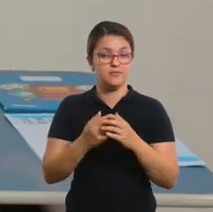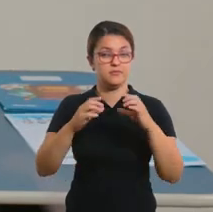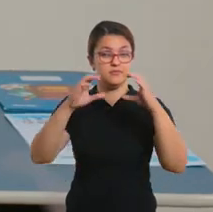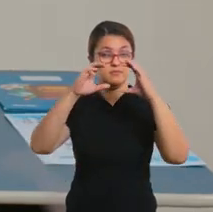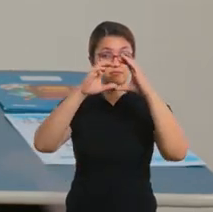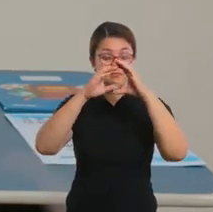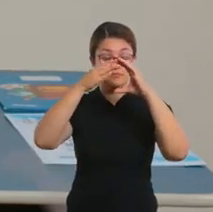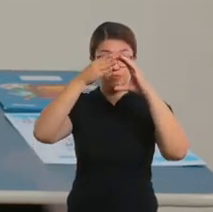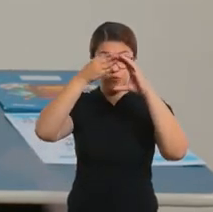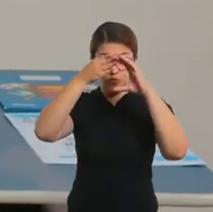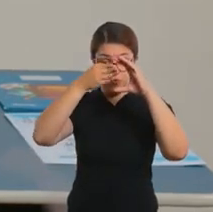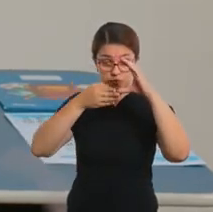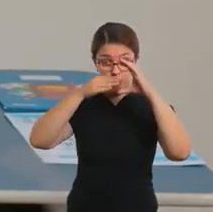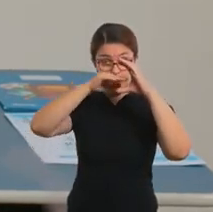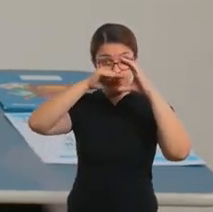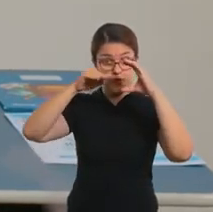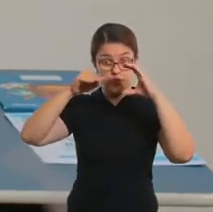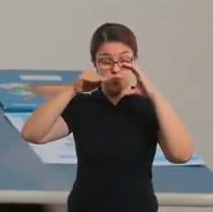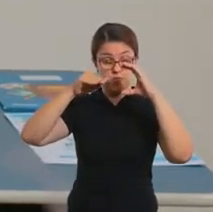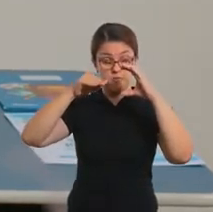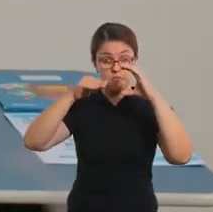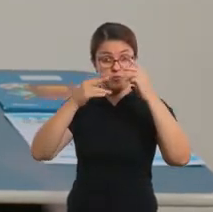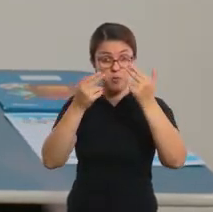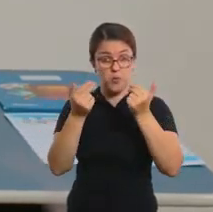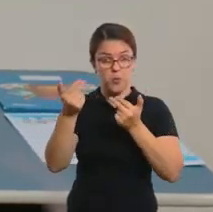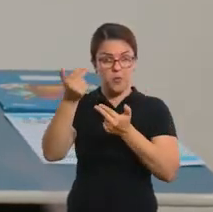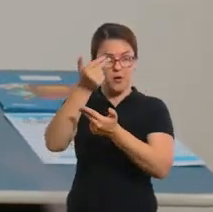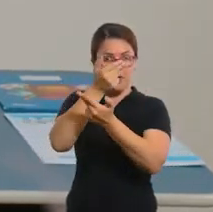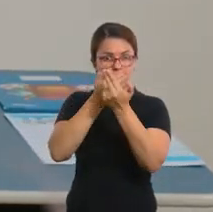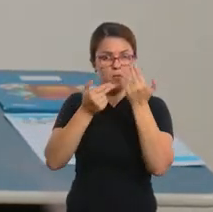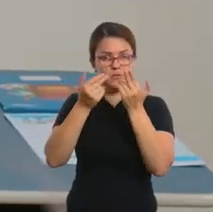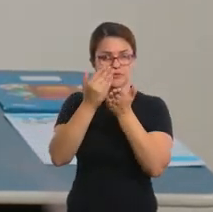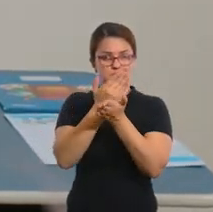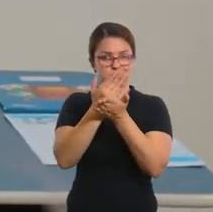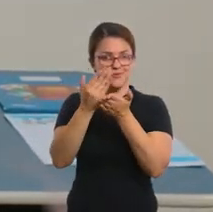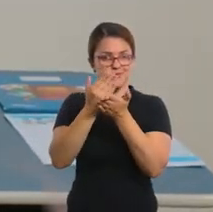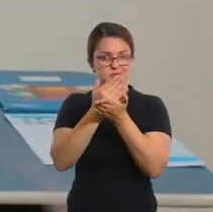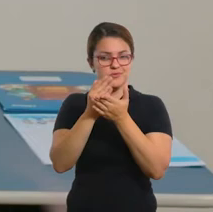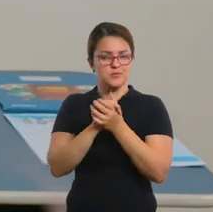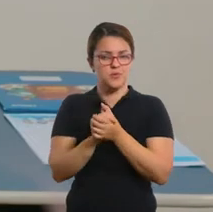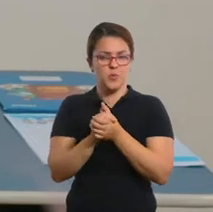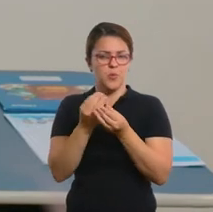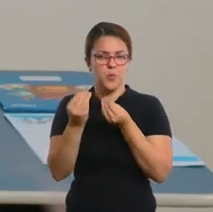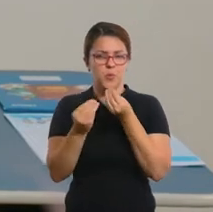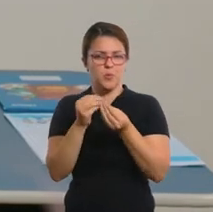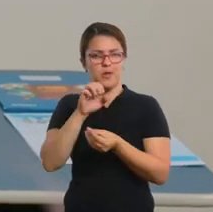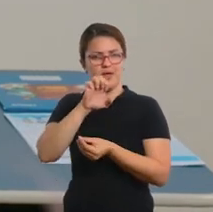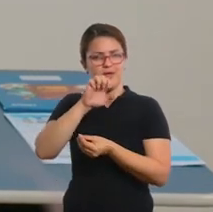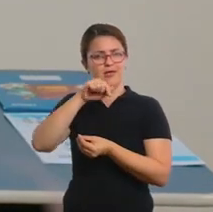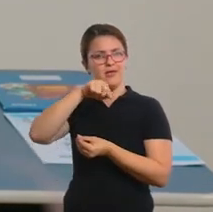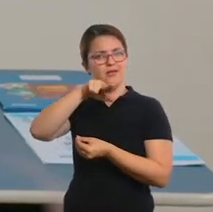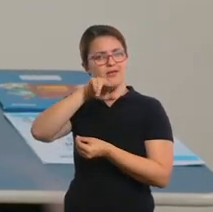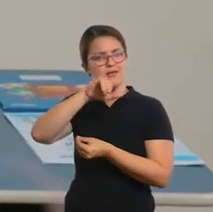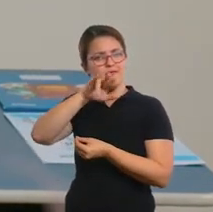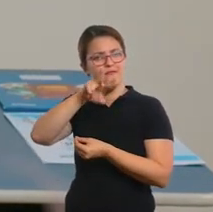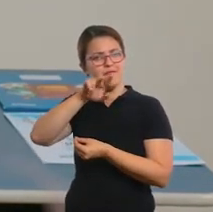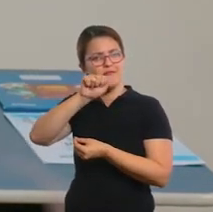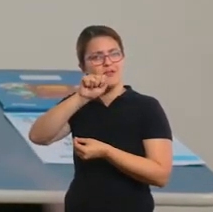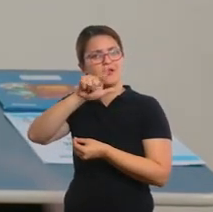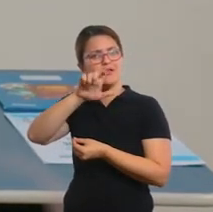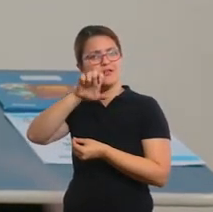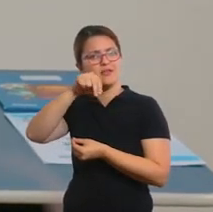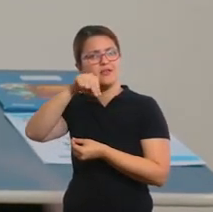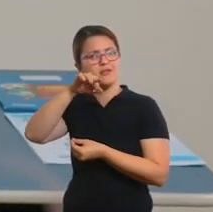todo dividido em partes iguais. E nas frações equivalentes? O que